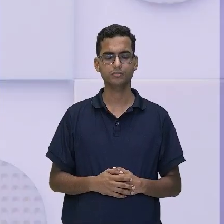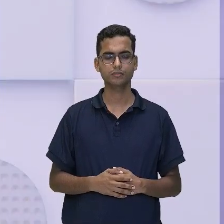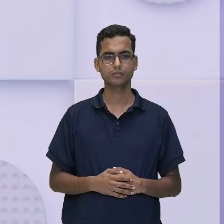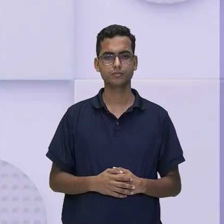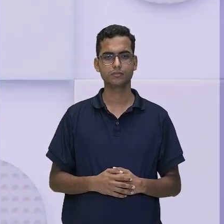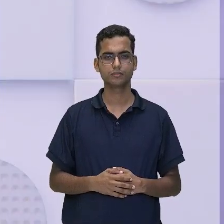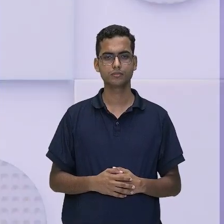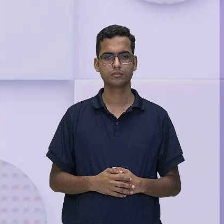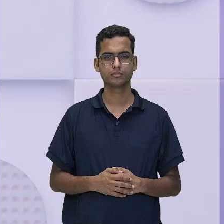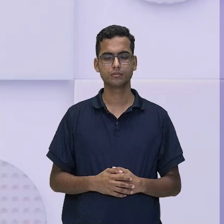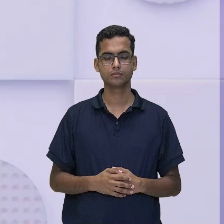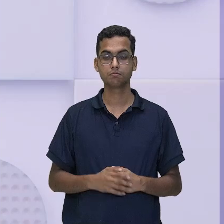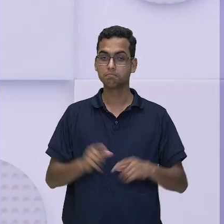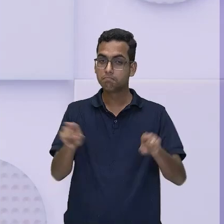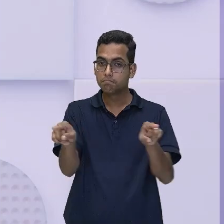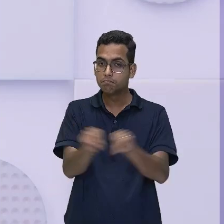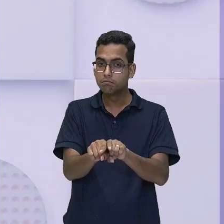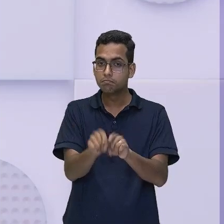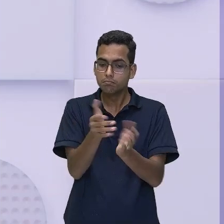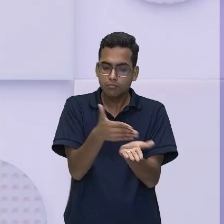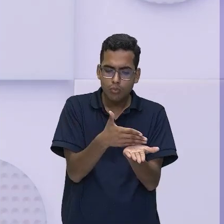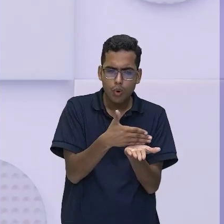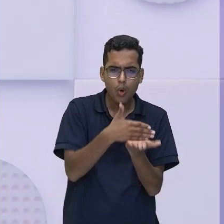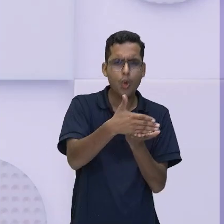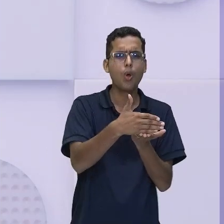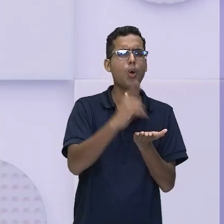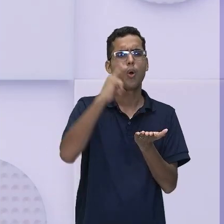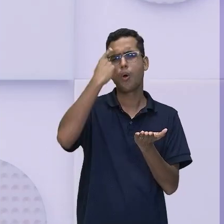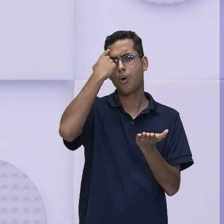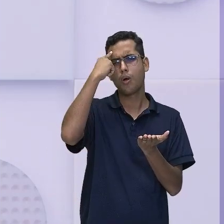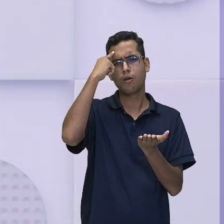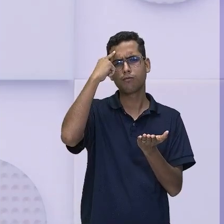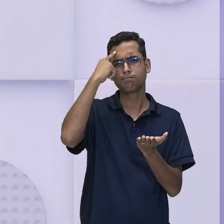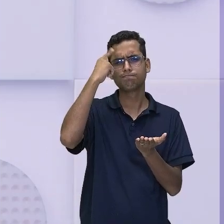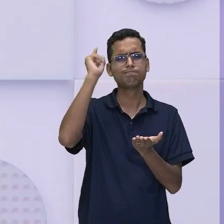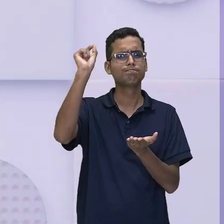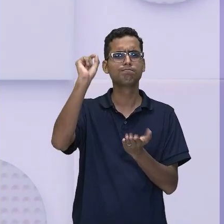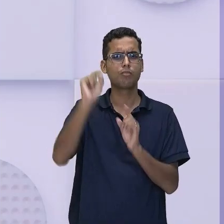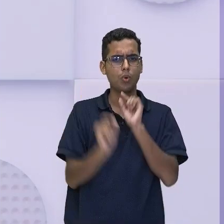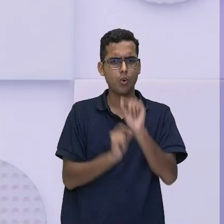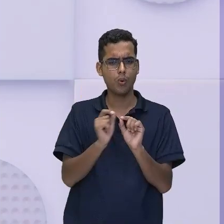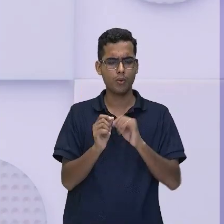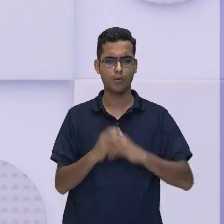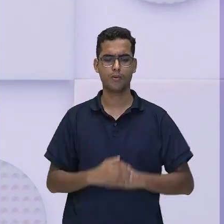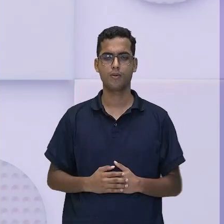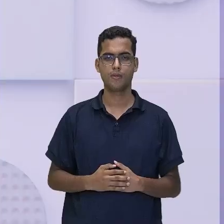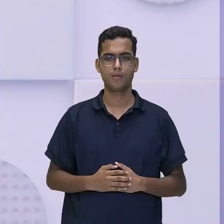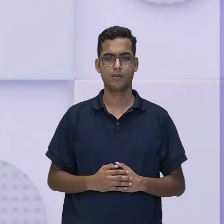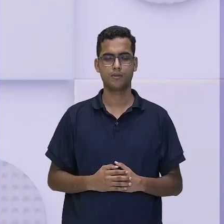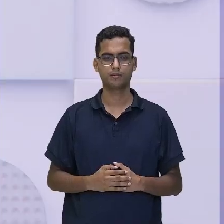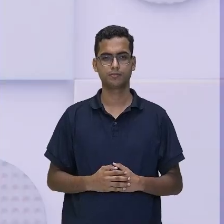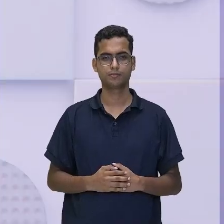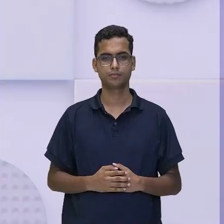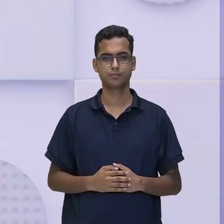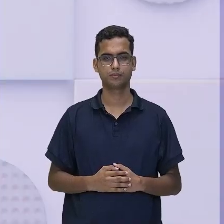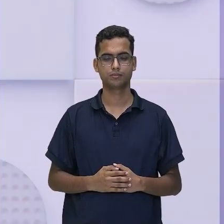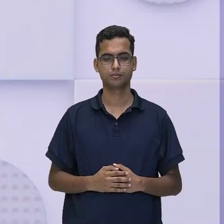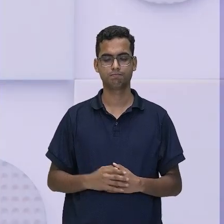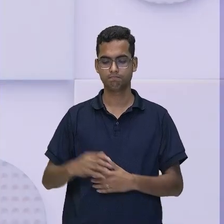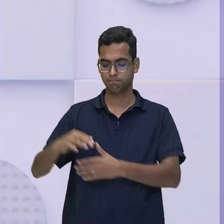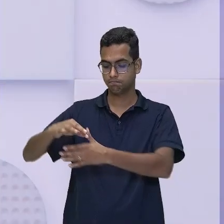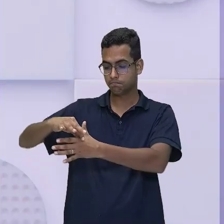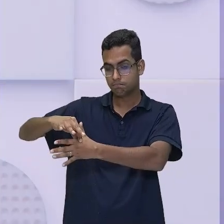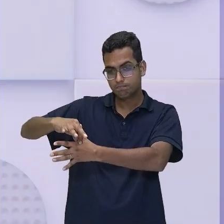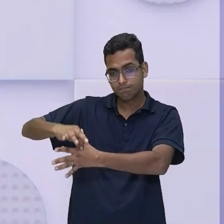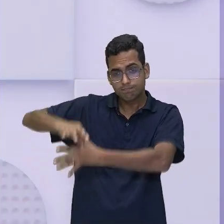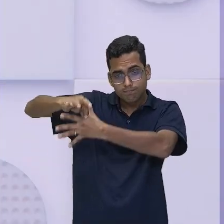outro passo no sentido de que as lideranças